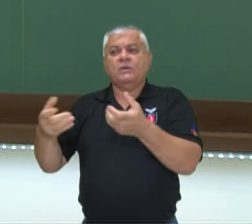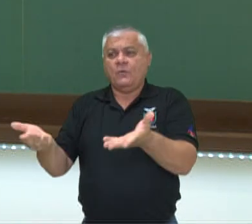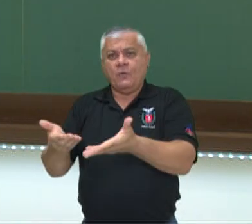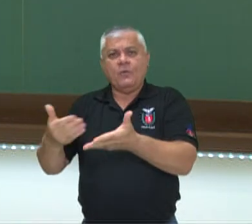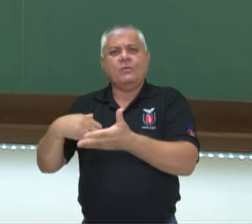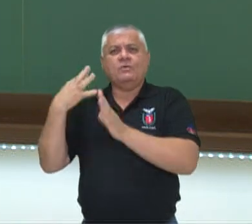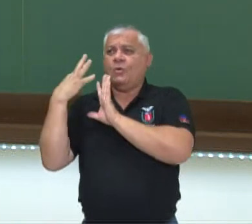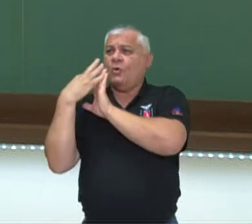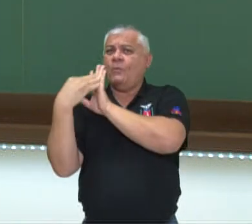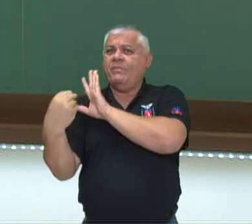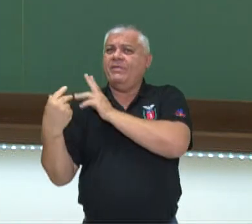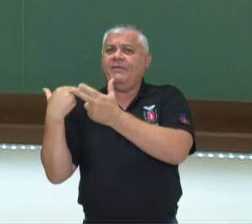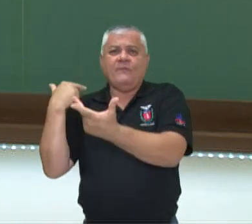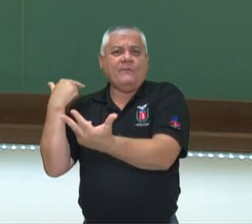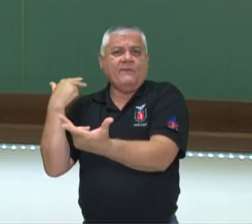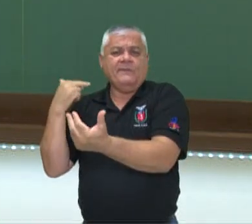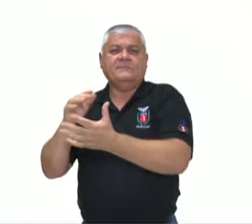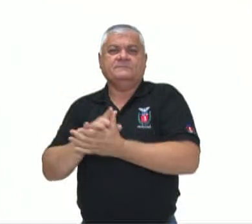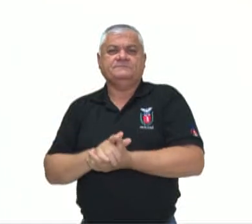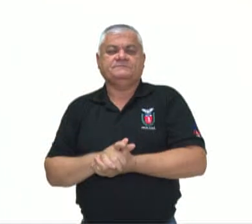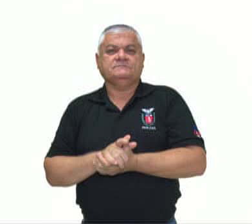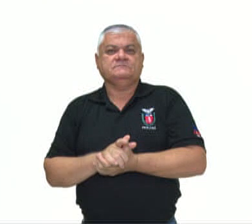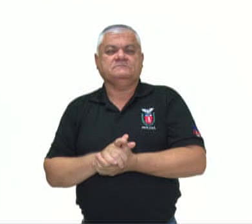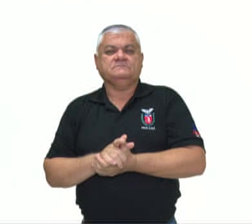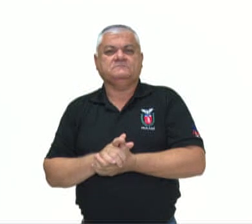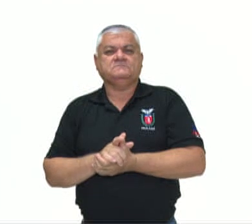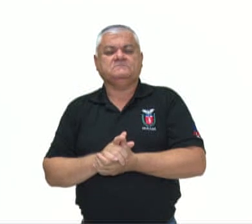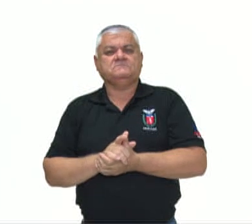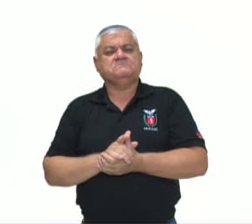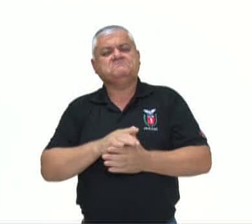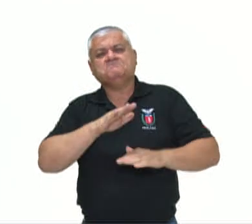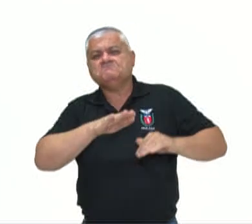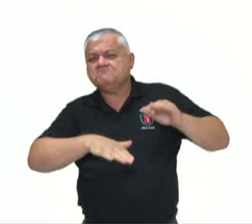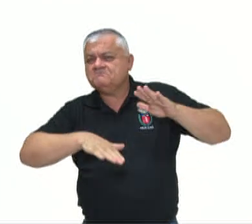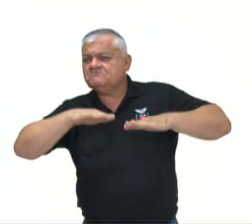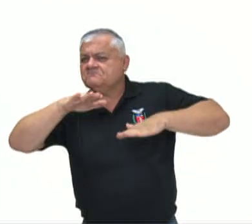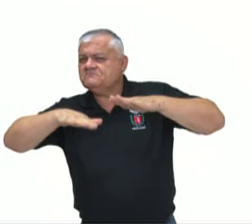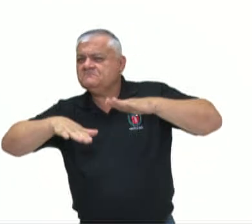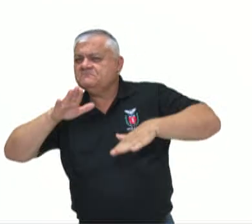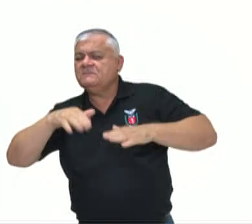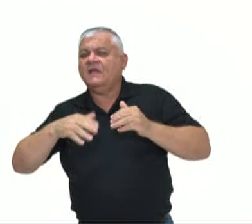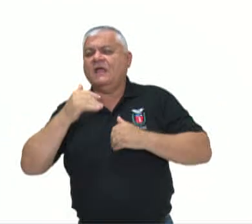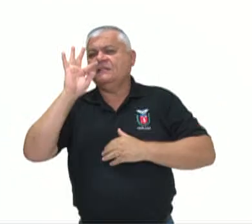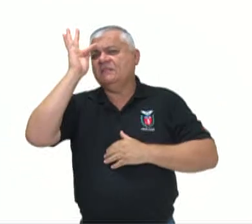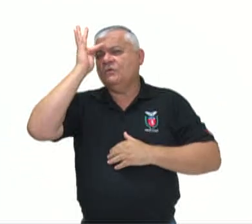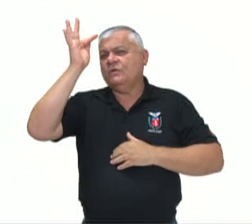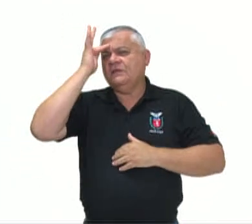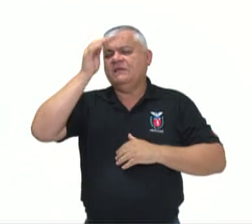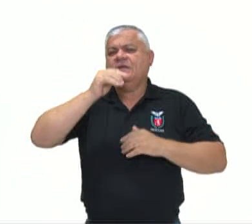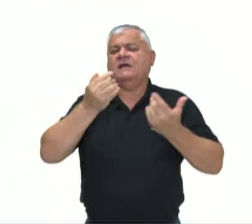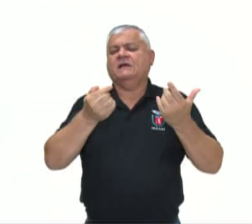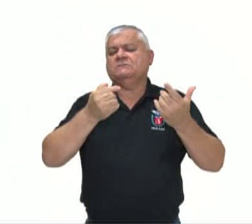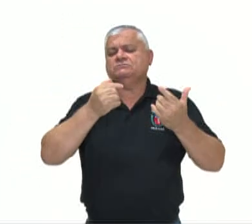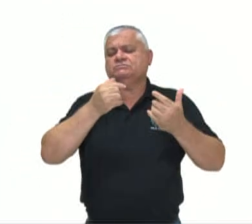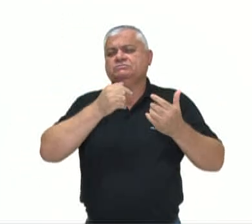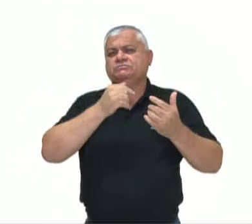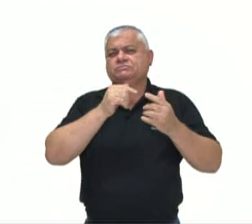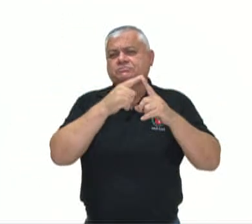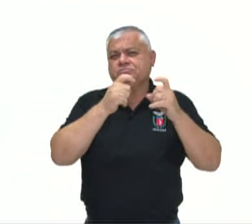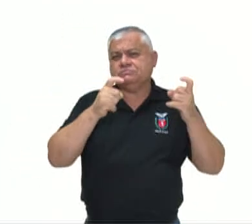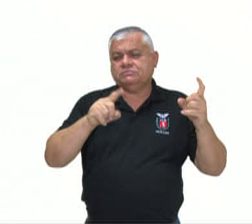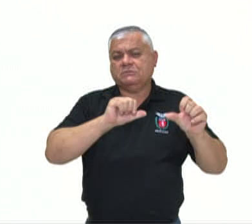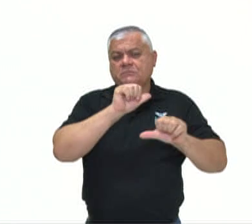de hoje, tá? De tempos em tempos, as teorias científicas se transformam. Isso porque a ciência não é um